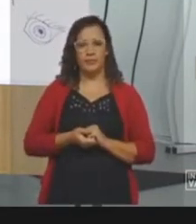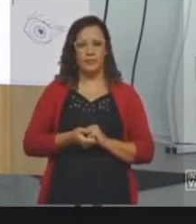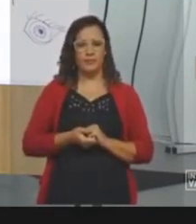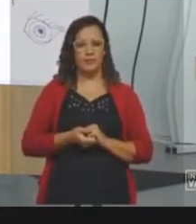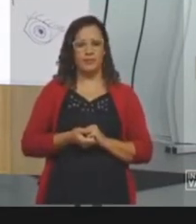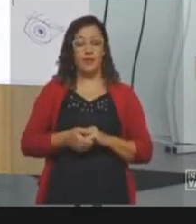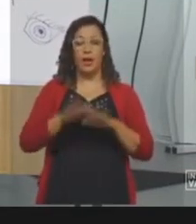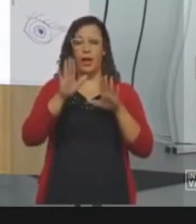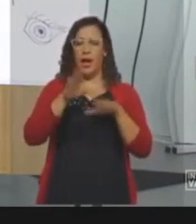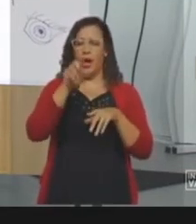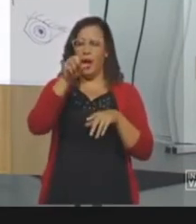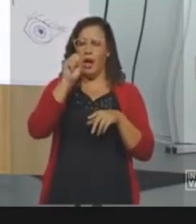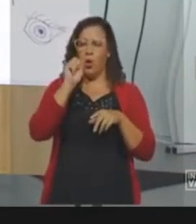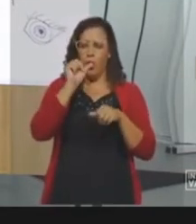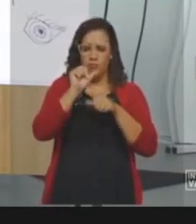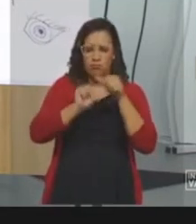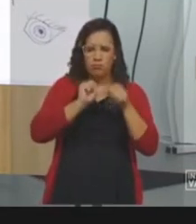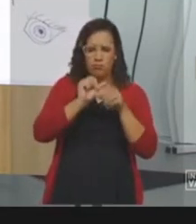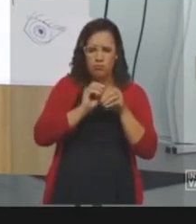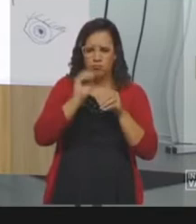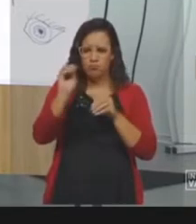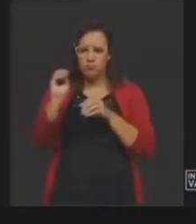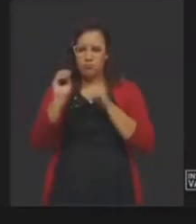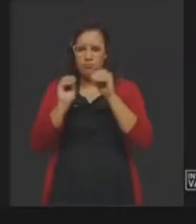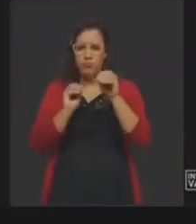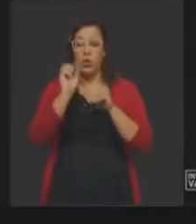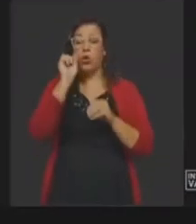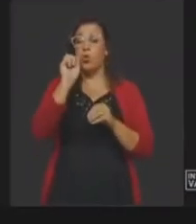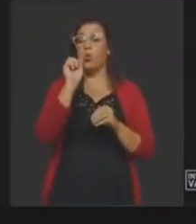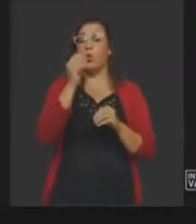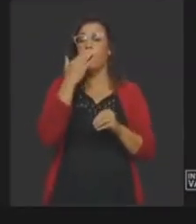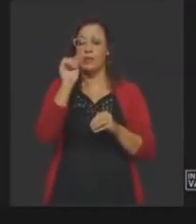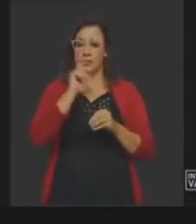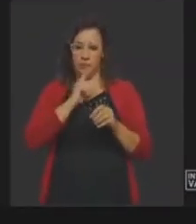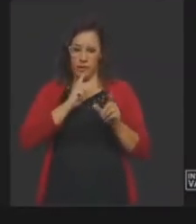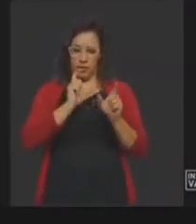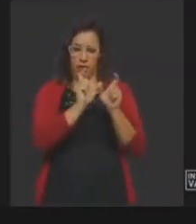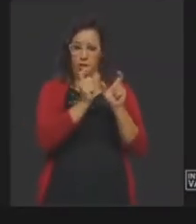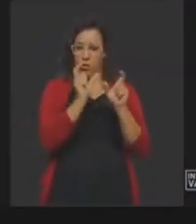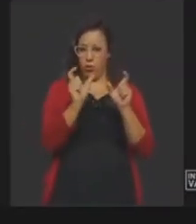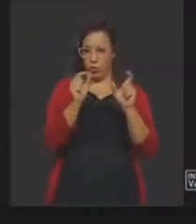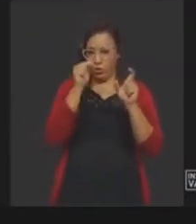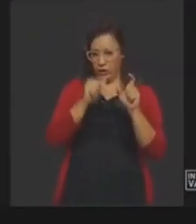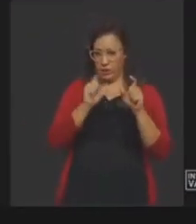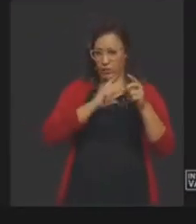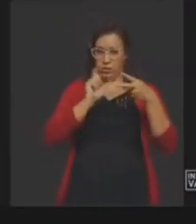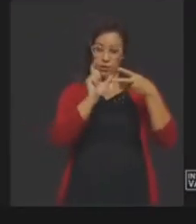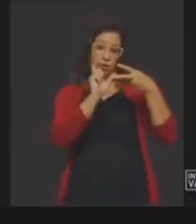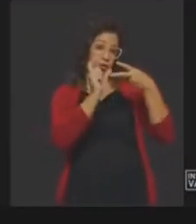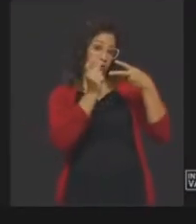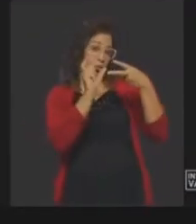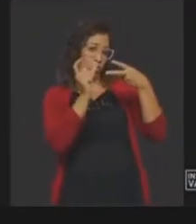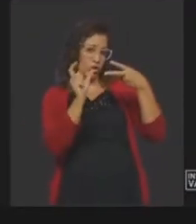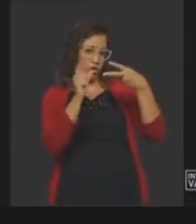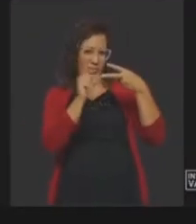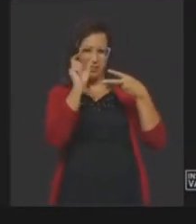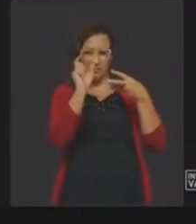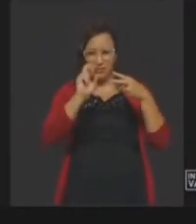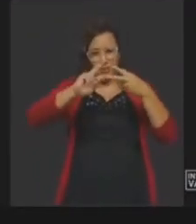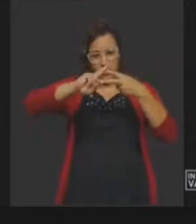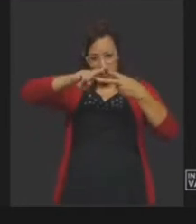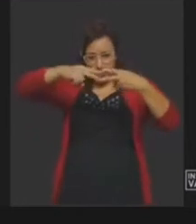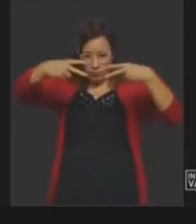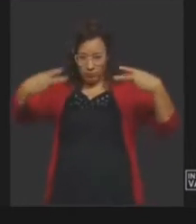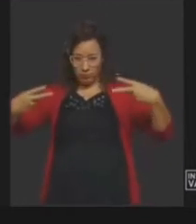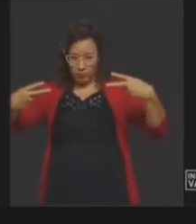Esta manipulação, ela é feita transferindo um determinado gene, lembrando aqui que gene é um pedaço do DNA que